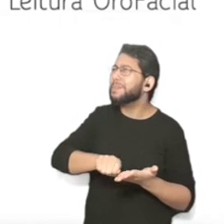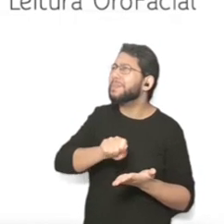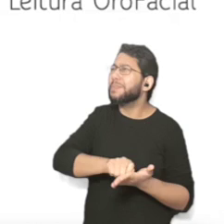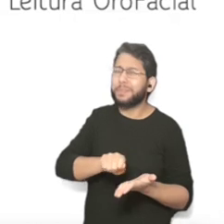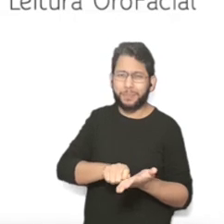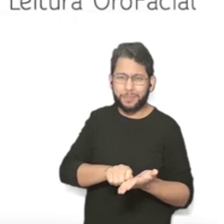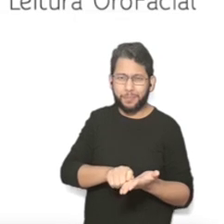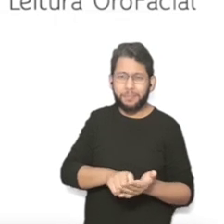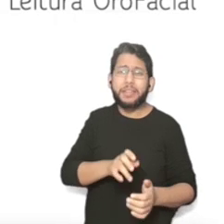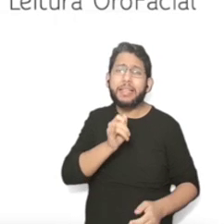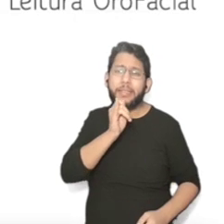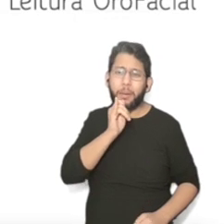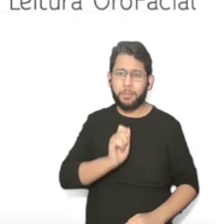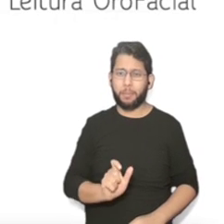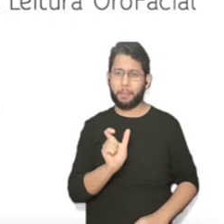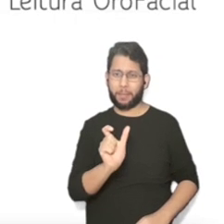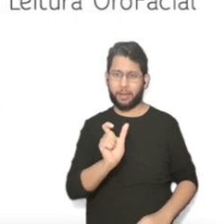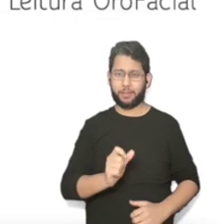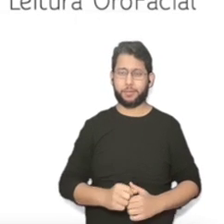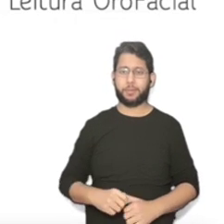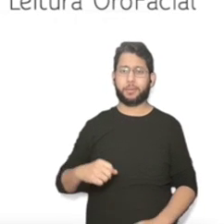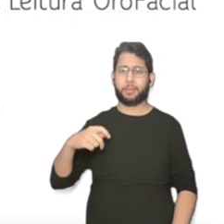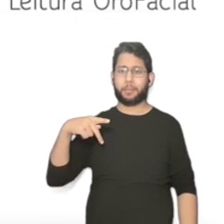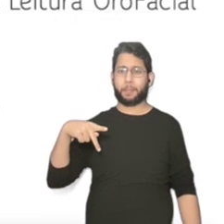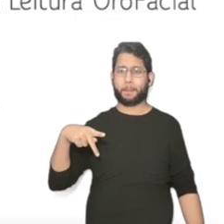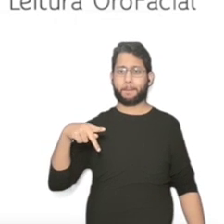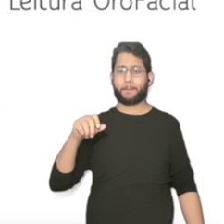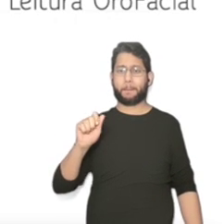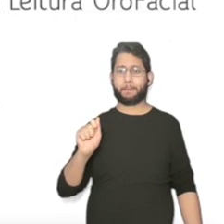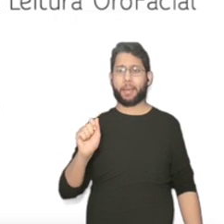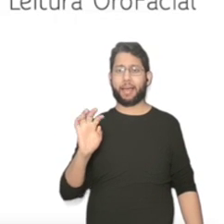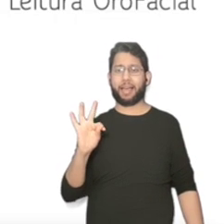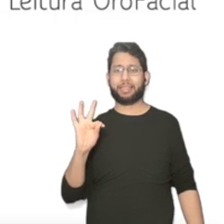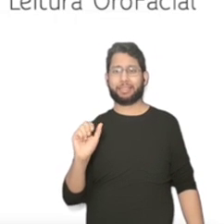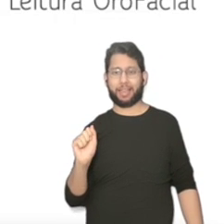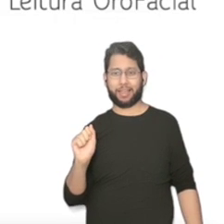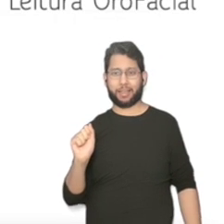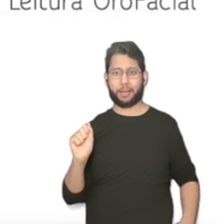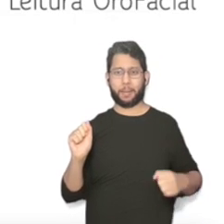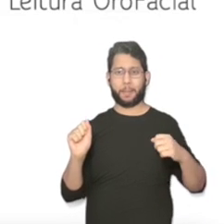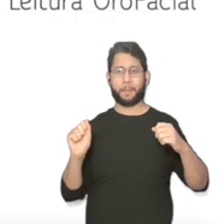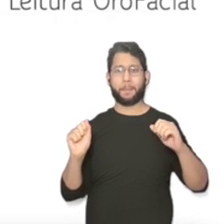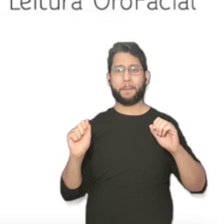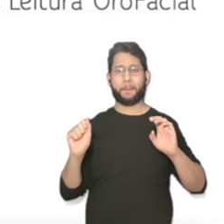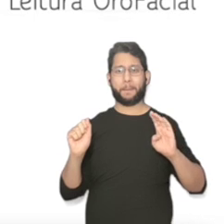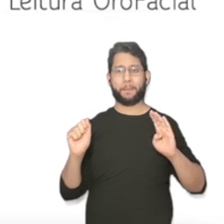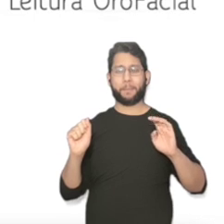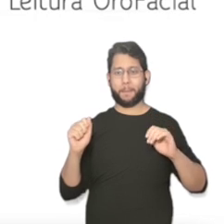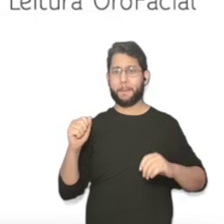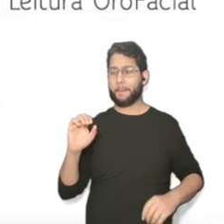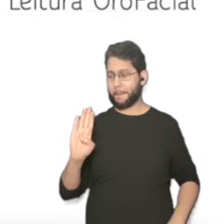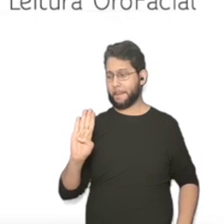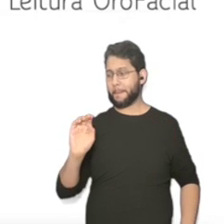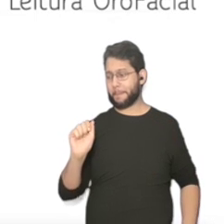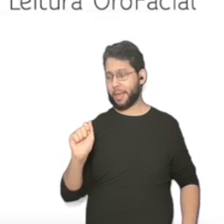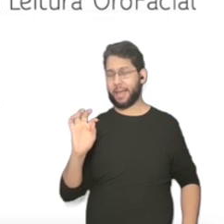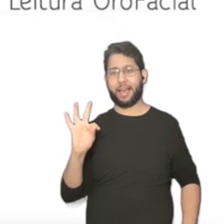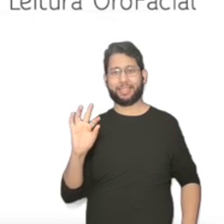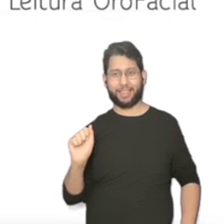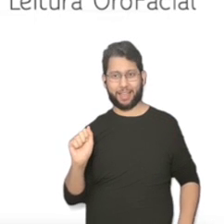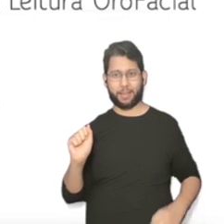qual a diferença, por exemplo, de pata e bata, porque os dois são, por exemplo, ba, pá, são